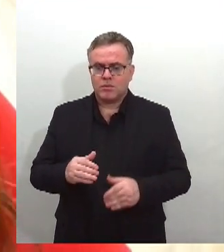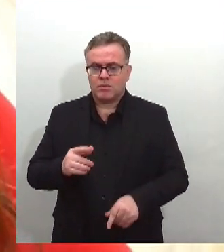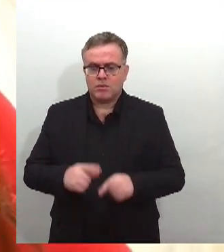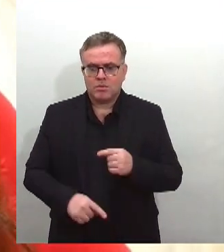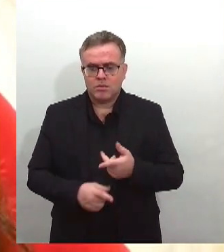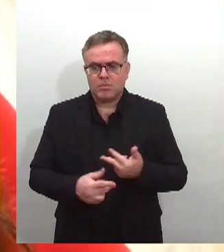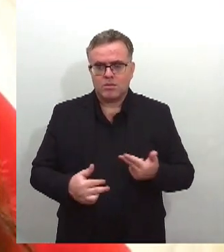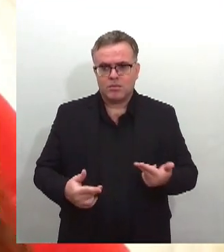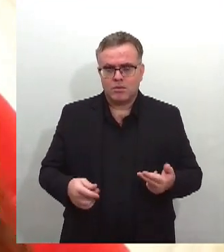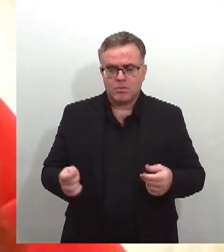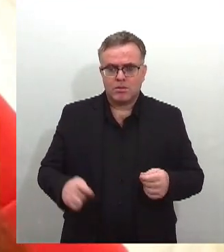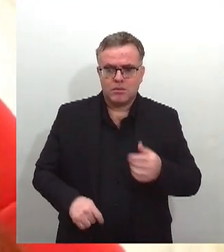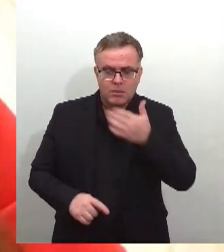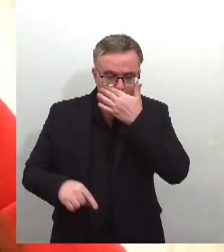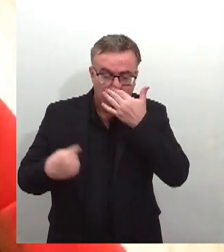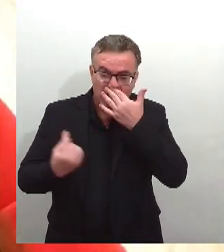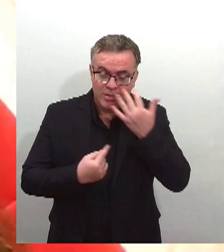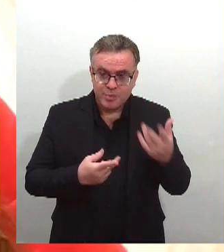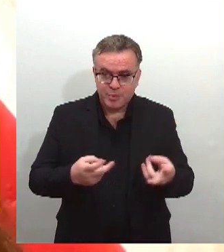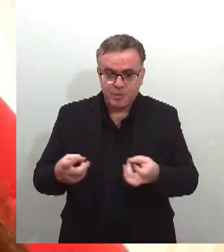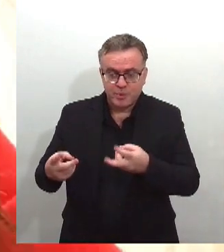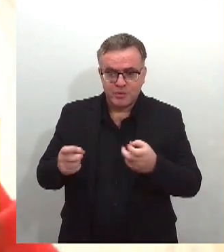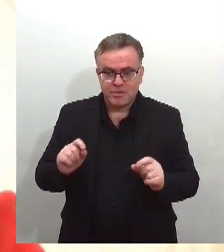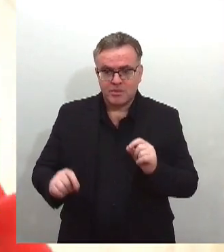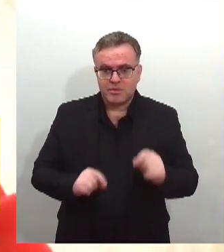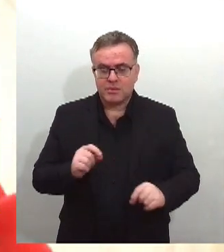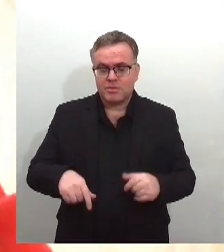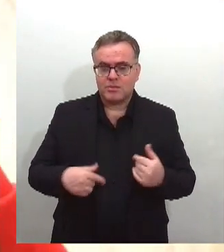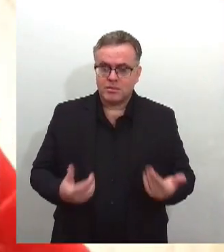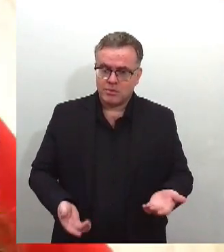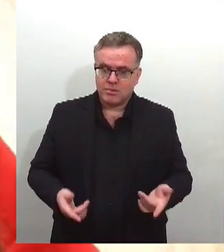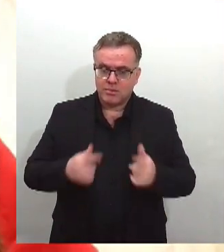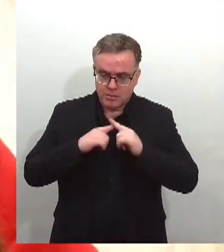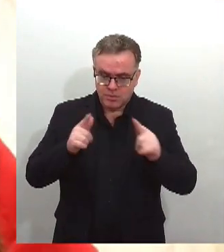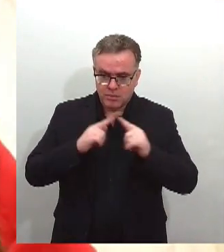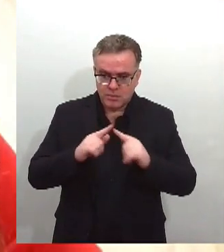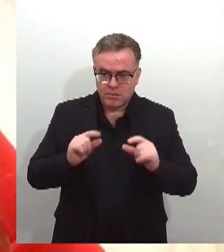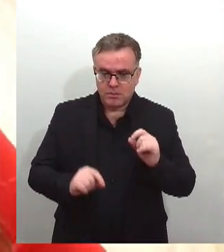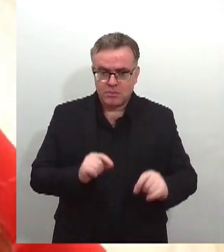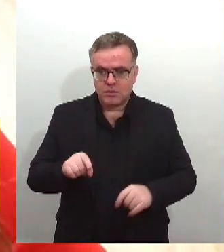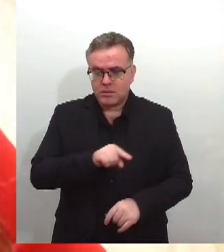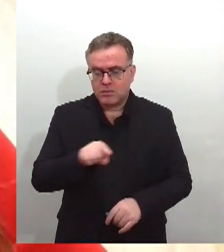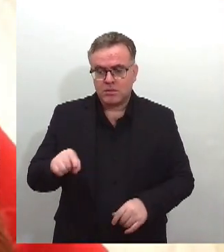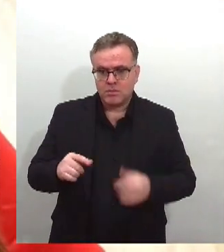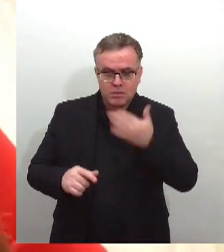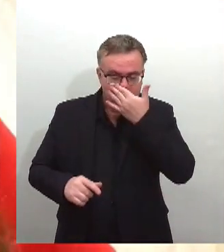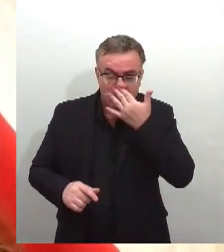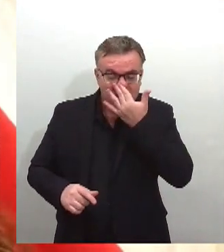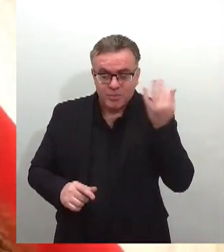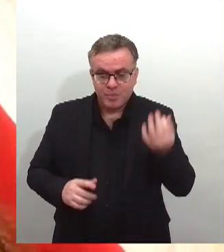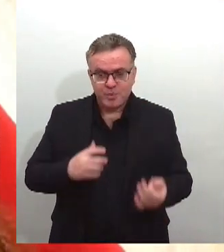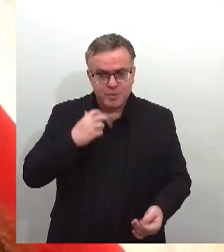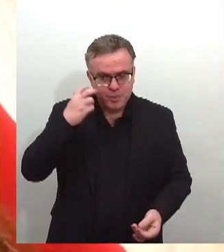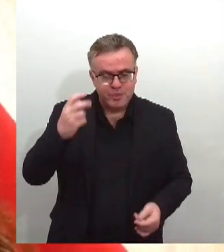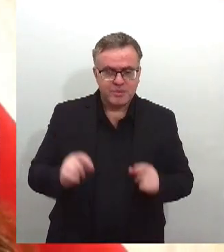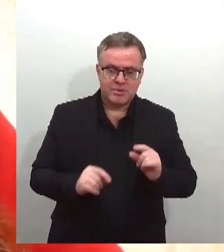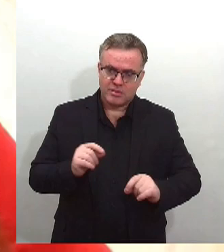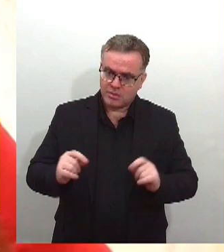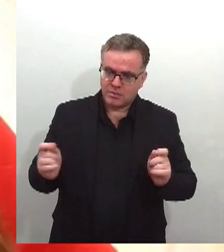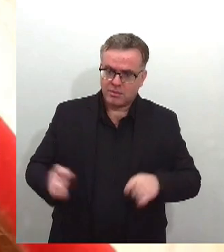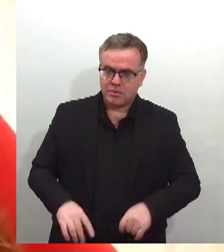o que a gente pode perceber é que muitas mulheres também não denunciam porque elas têm vergonha do vizinho, porque elas têm medo de ser